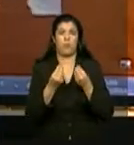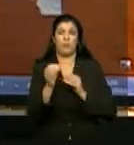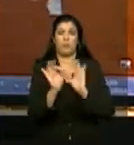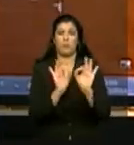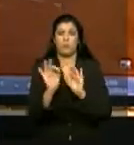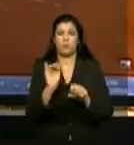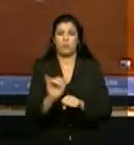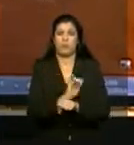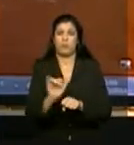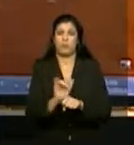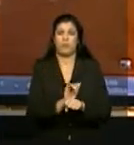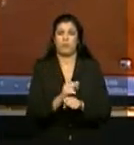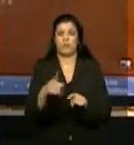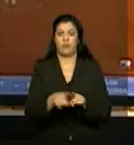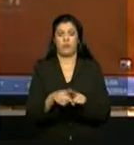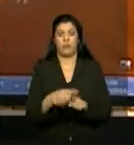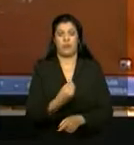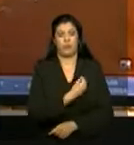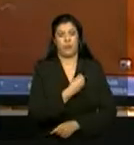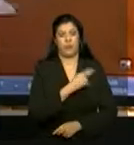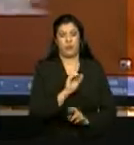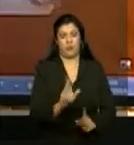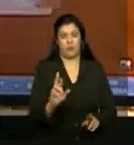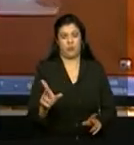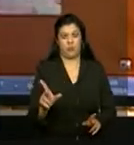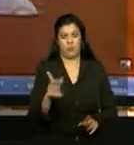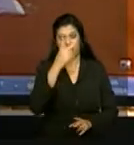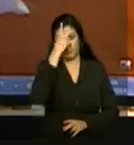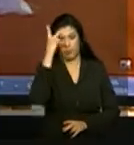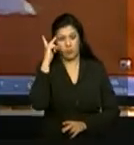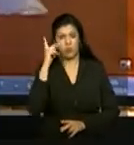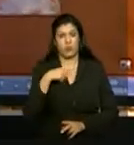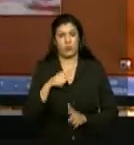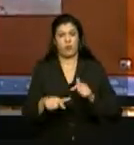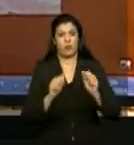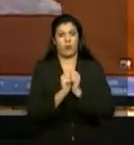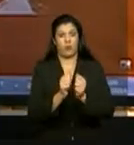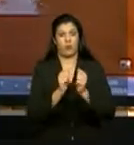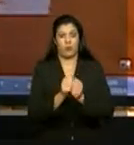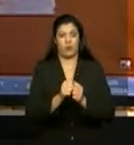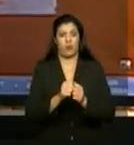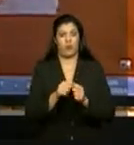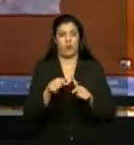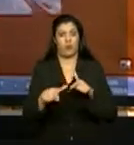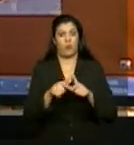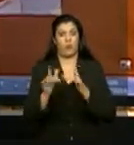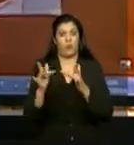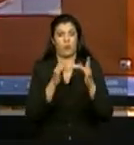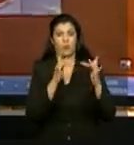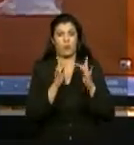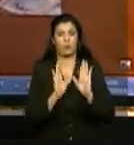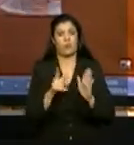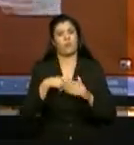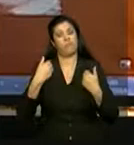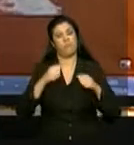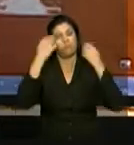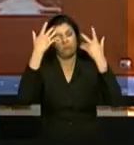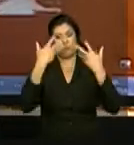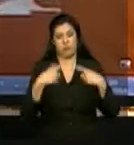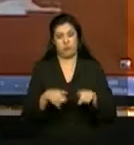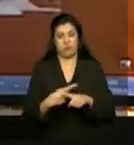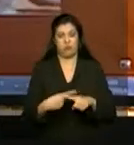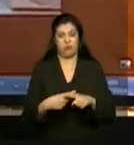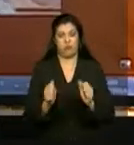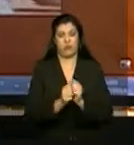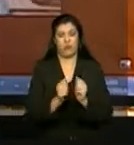e com a presença do dos nossos peritos que estão trabalhando conosco dentro de um trabalho compartilhado isso tem que ficar claro com a